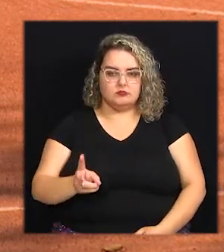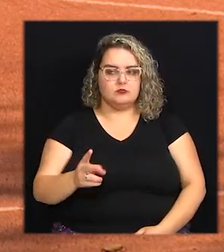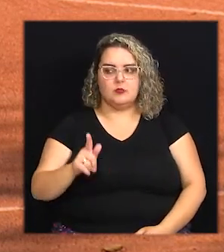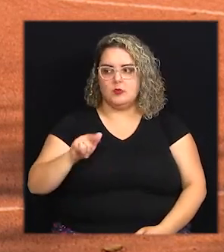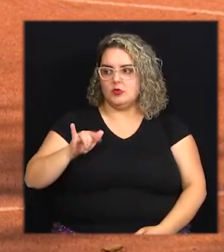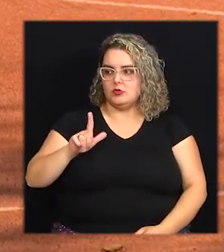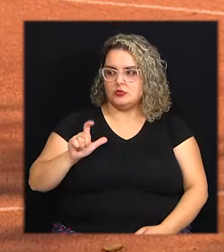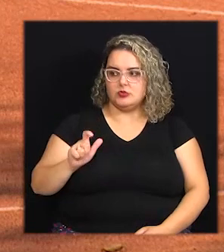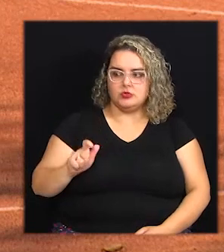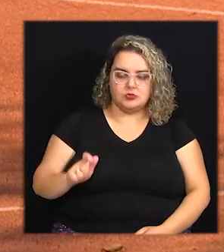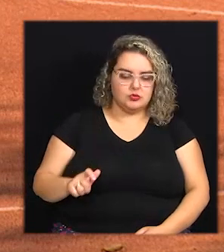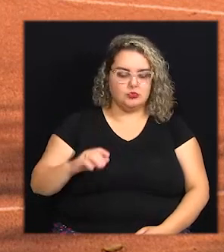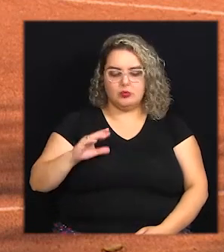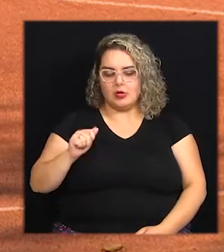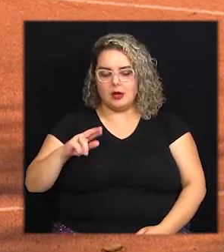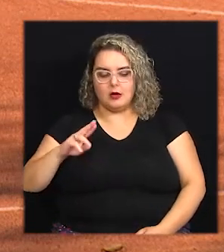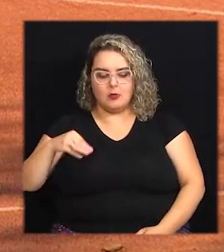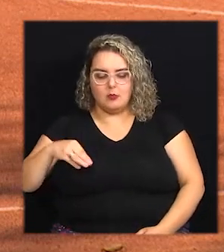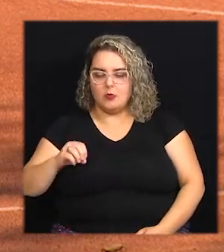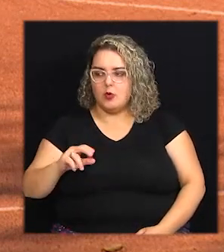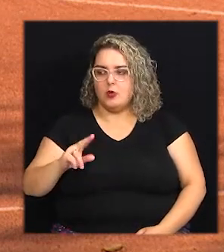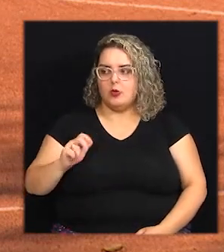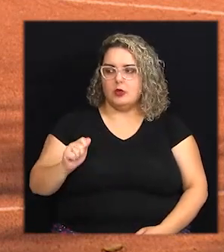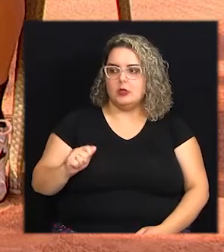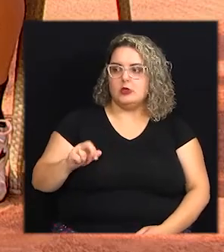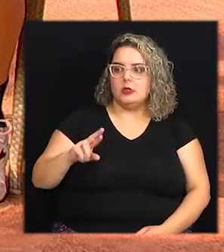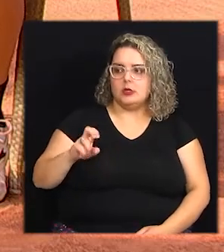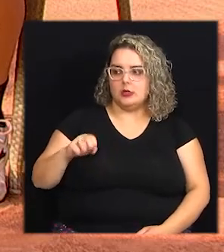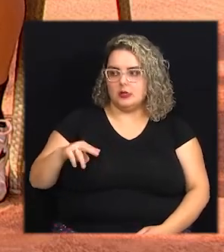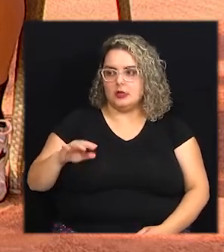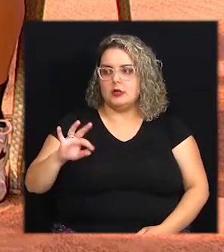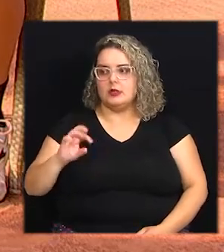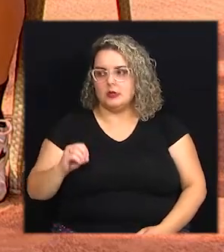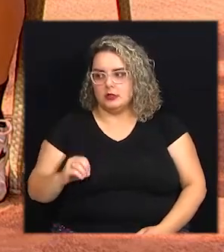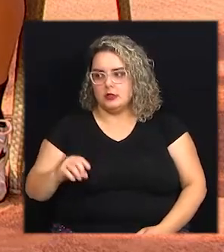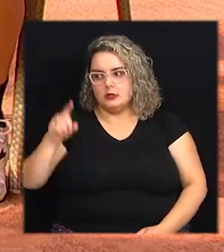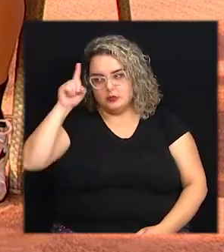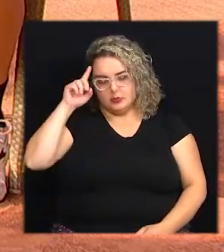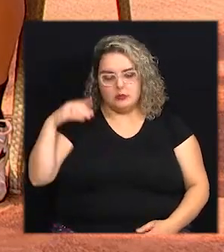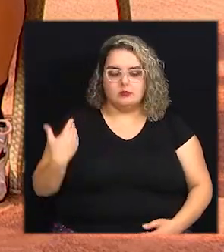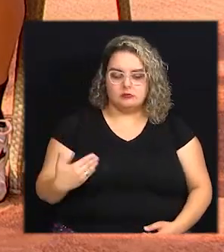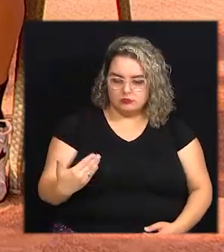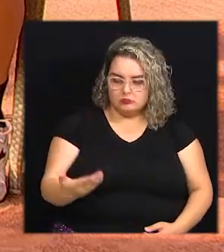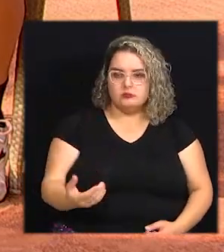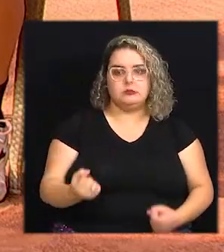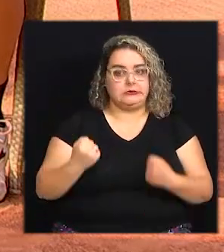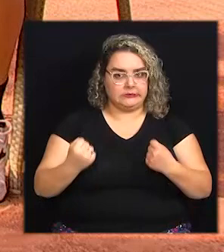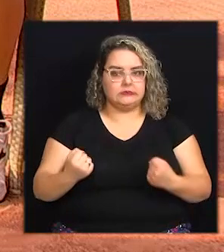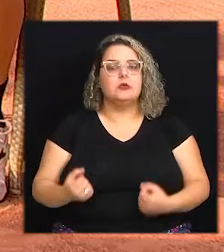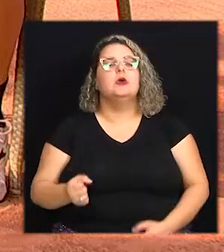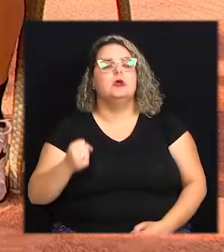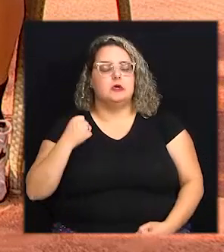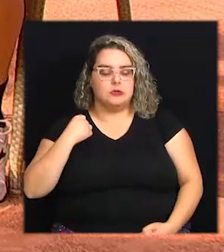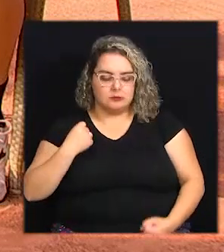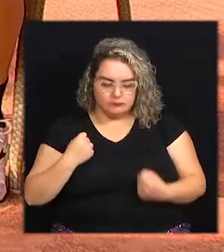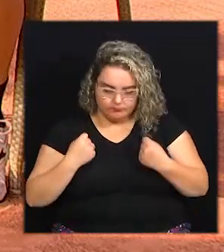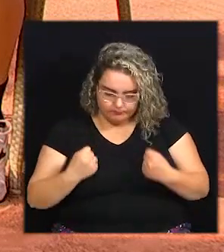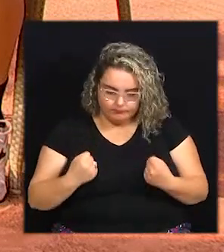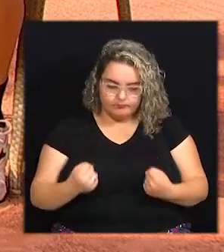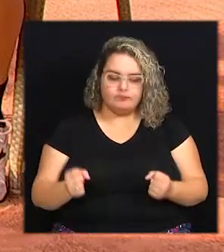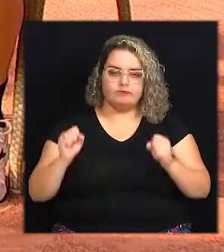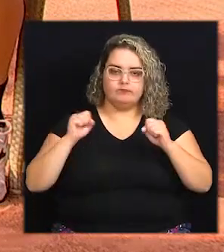o Gil, Carmona, o Renato. É uma Colasso. rotina pesada, então. É uma rotina bem pesada,